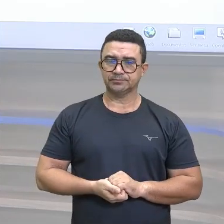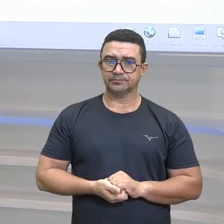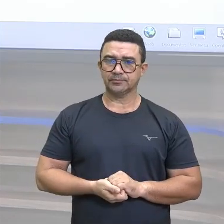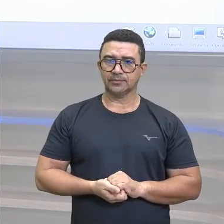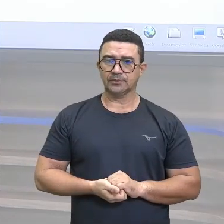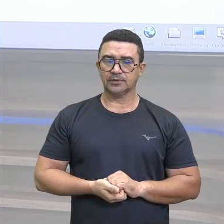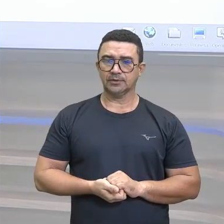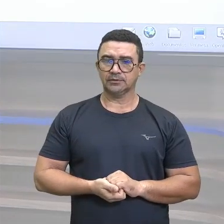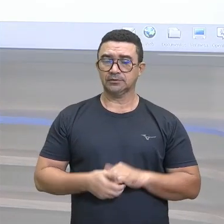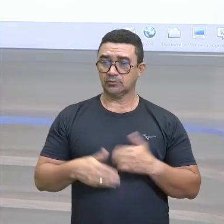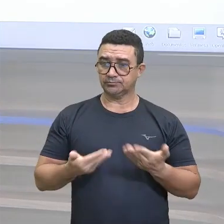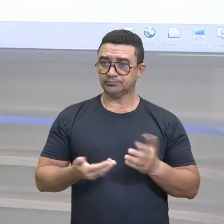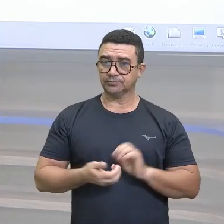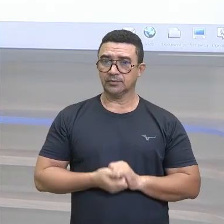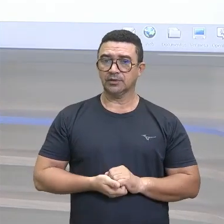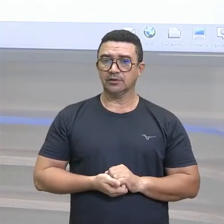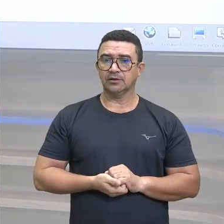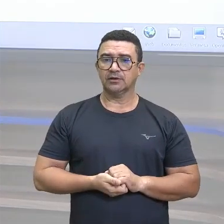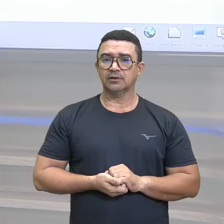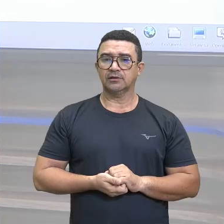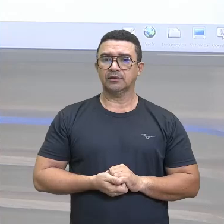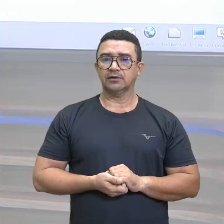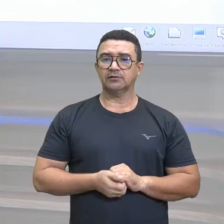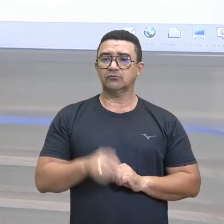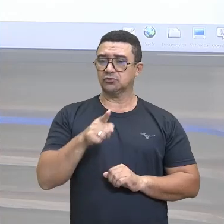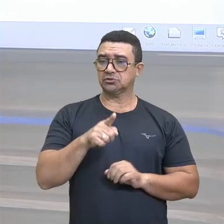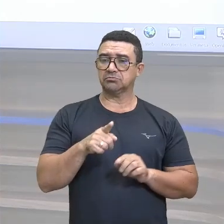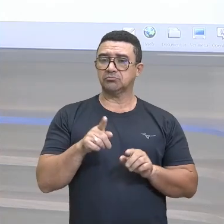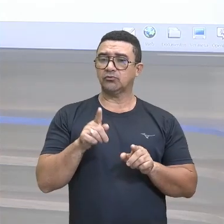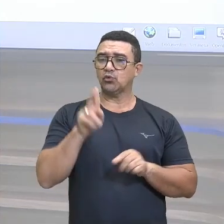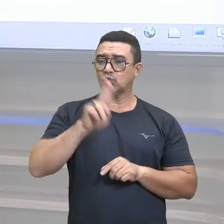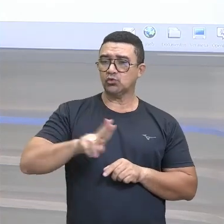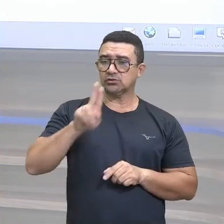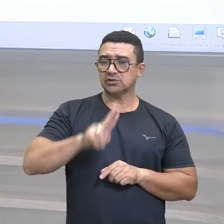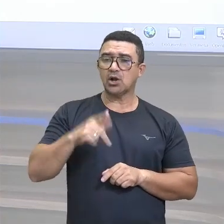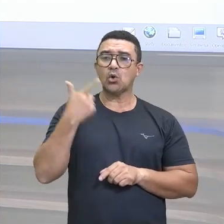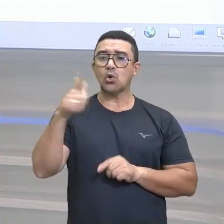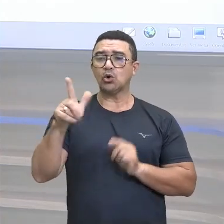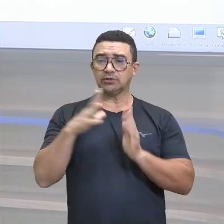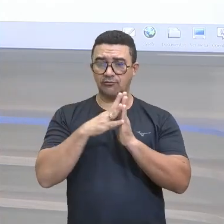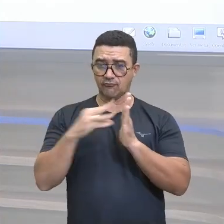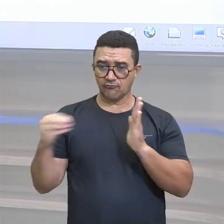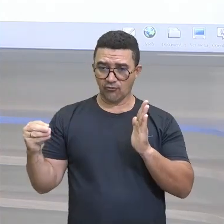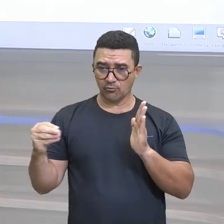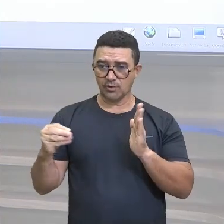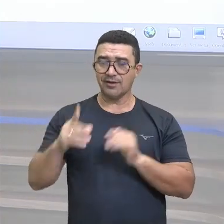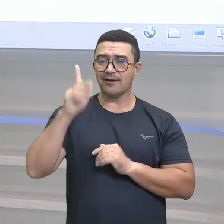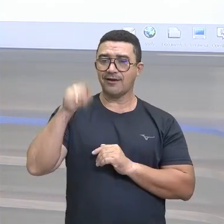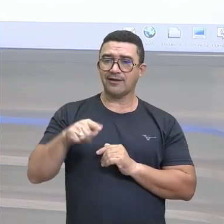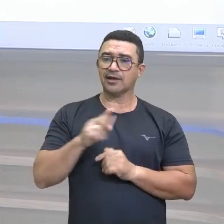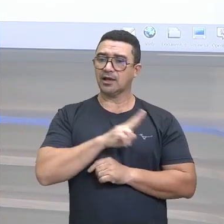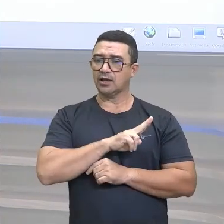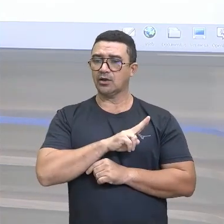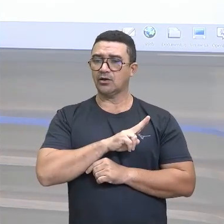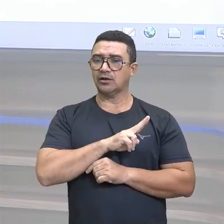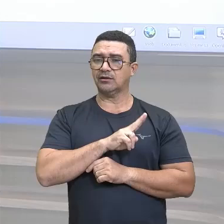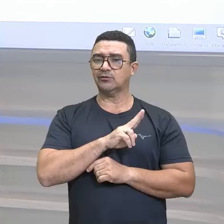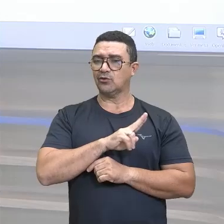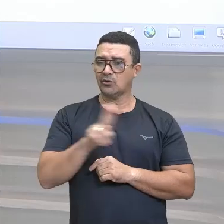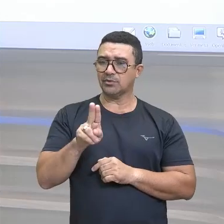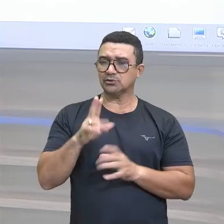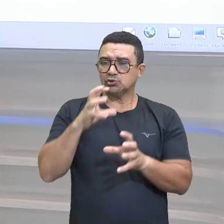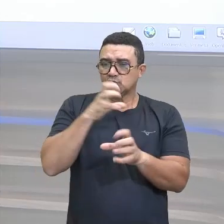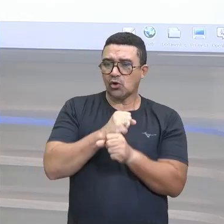e 1, nesse caso, você vai fazer uma outra coisa, usar uma outra expressão, que é chamada da soma da